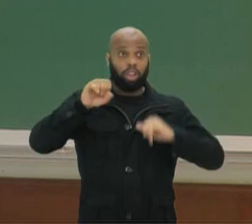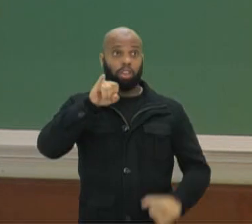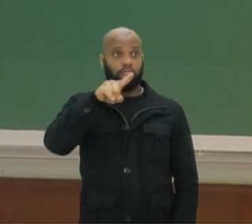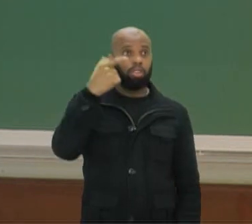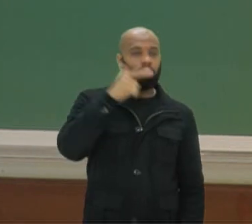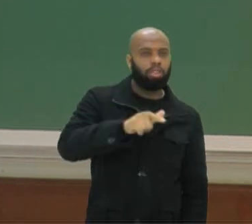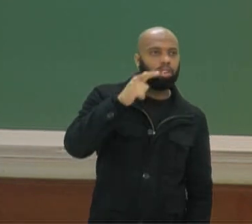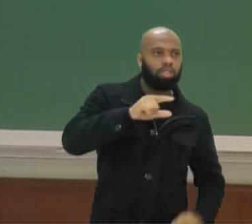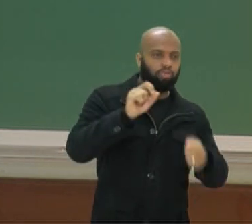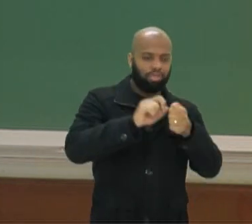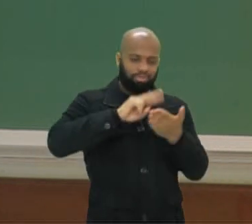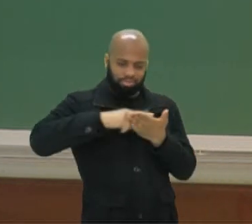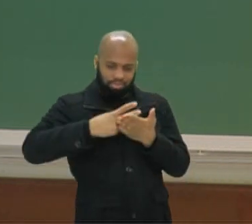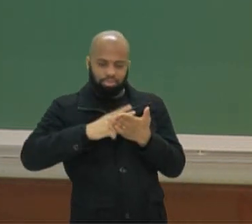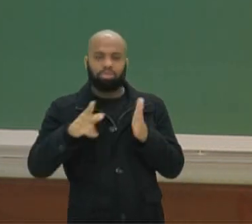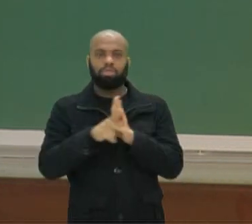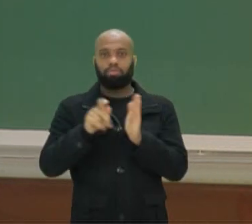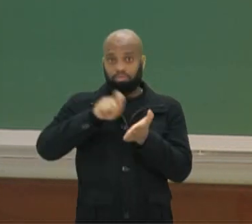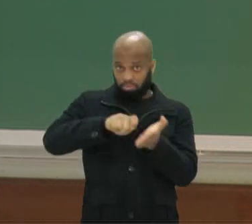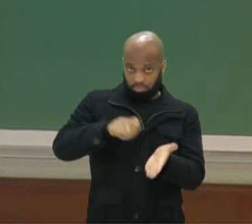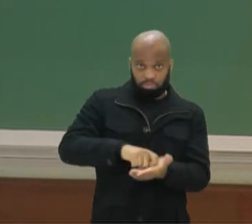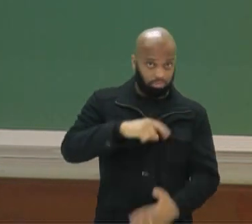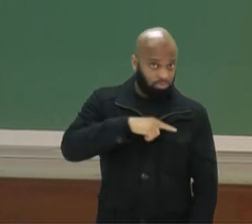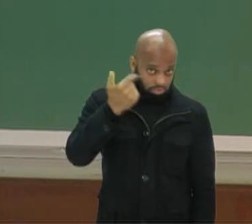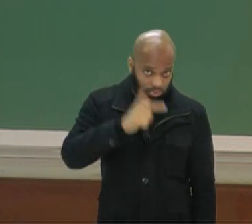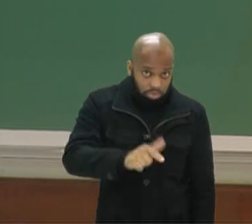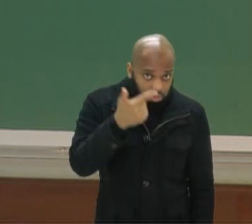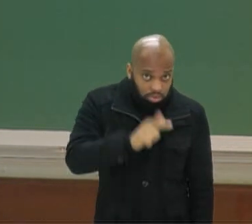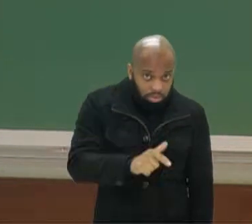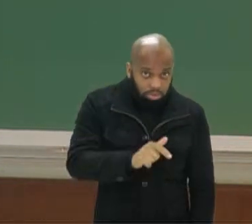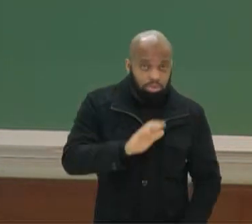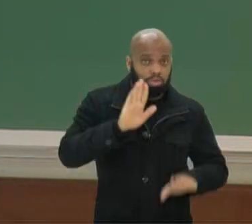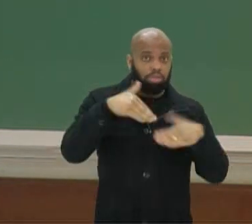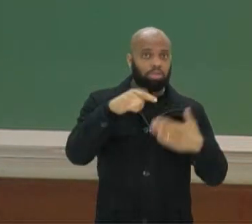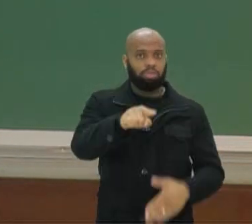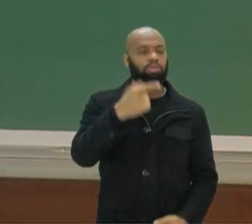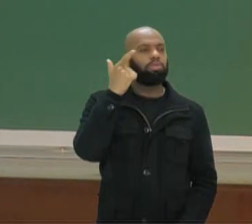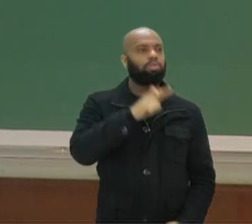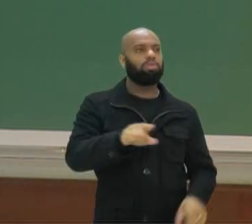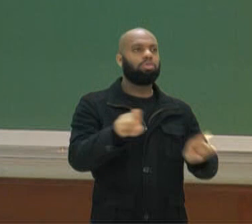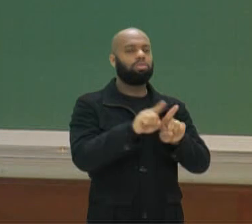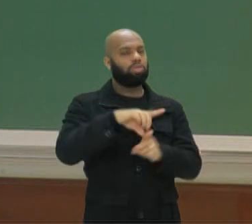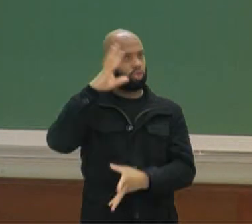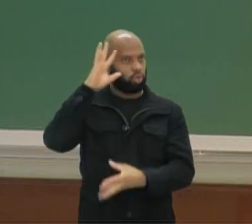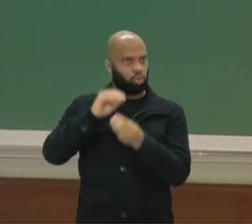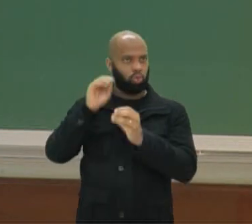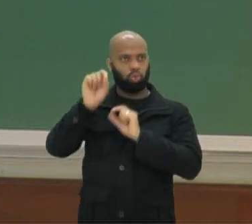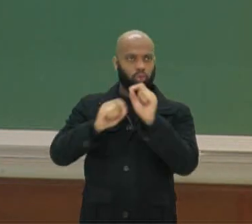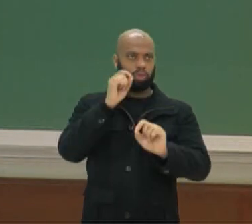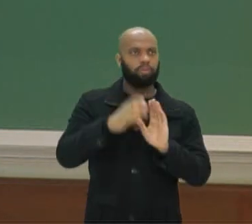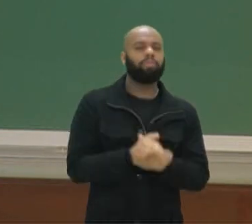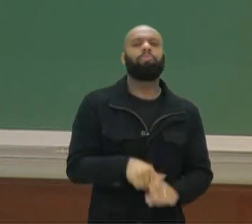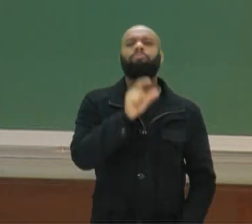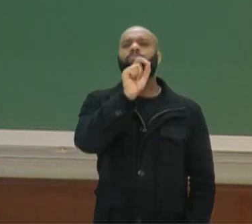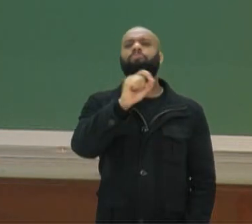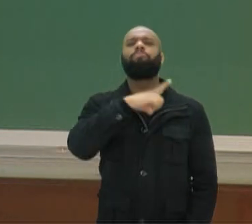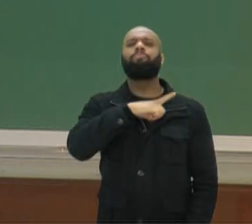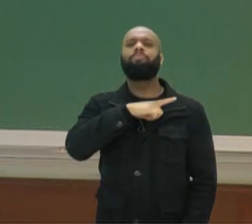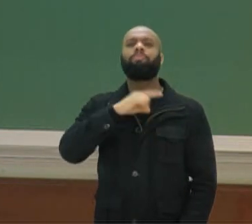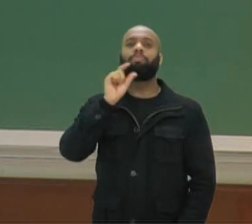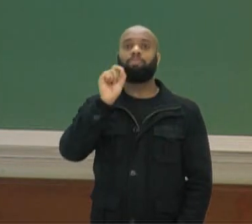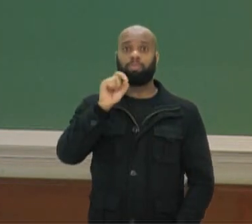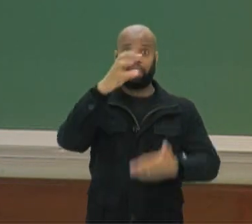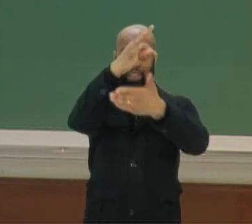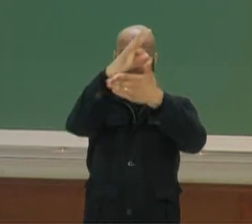fazer a tradução da parte escrita, talvez você chegou a essa conclusão. E qual é a associação